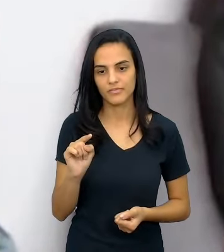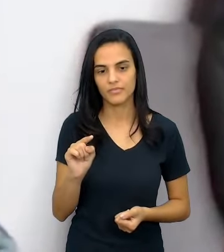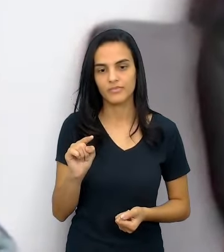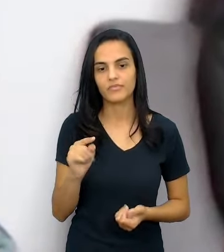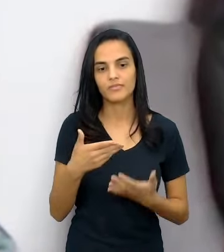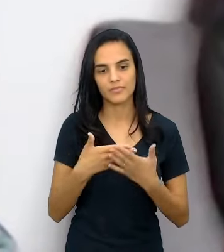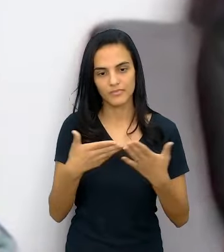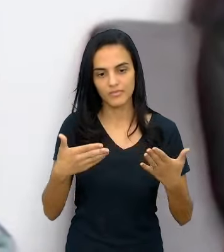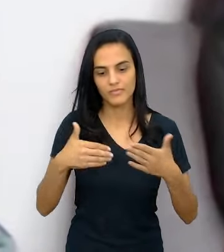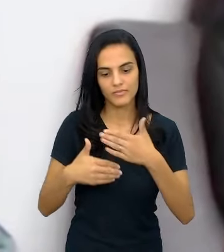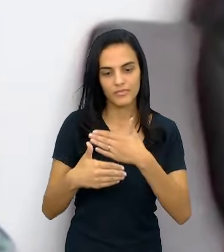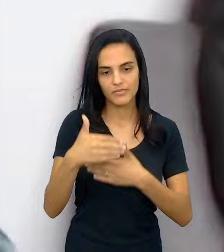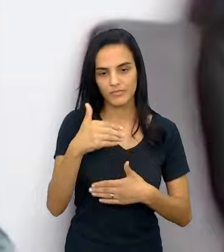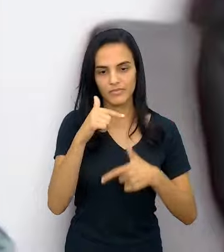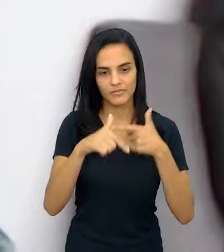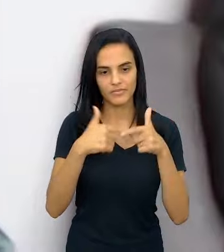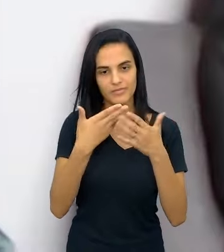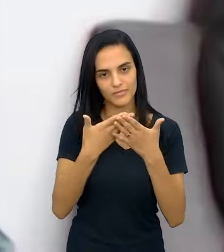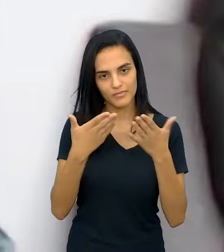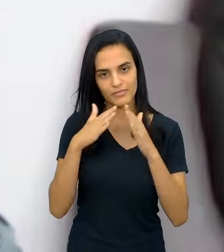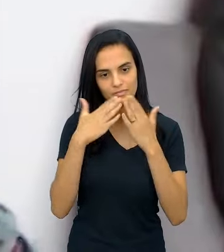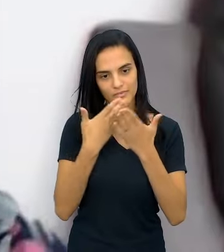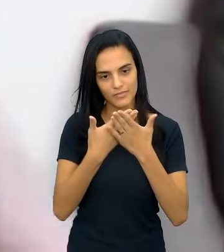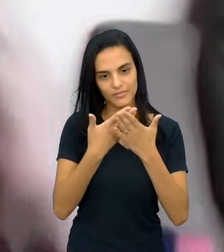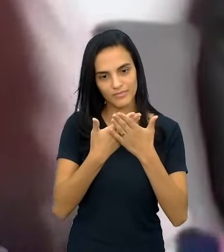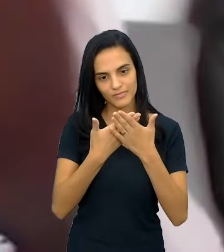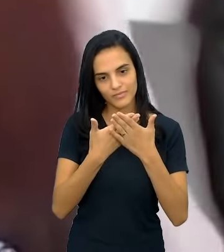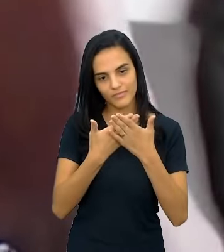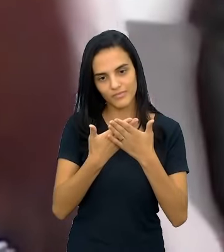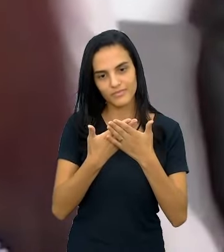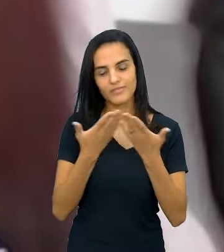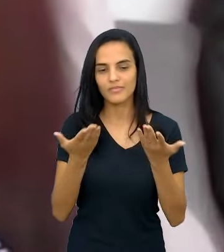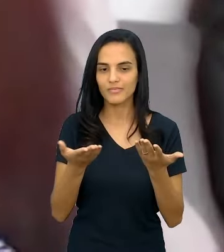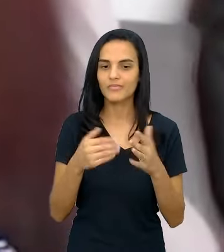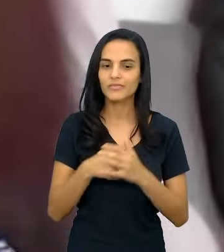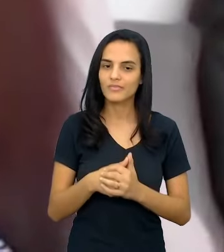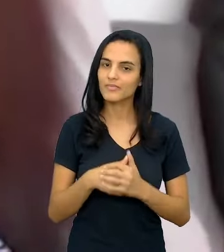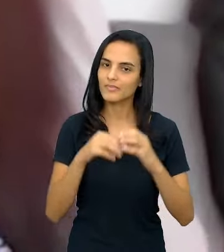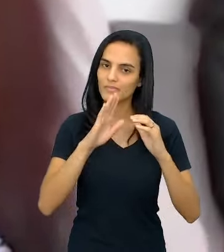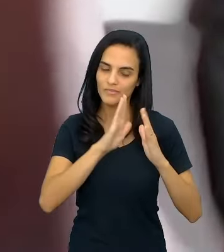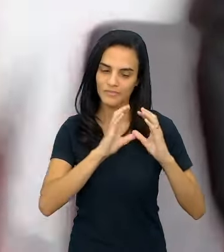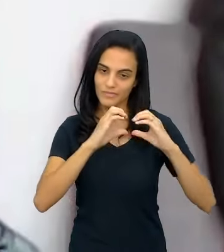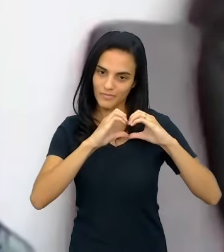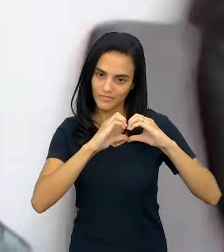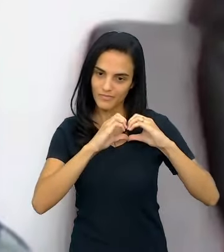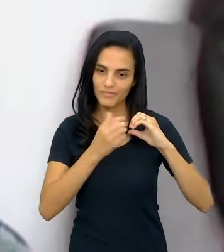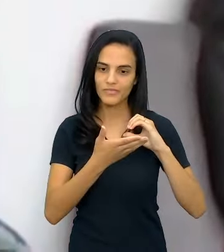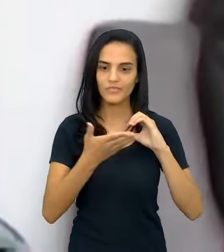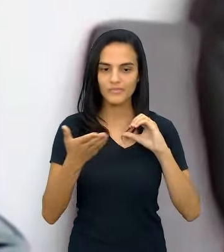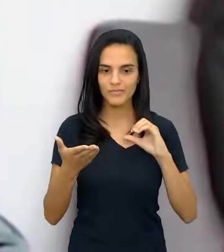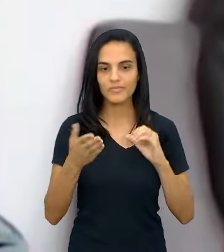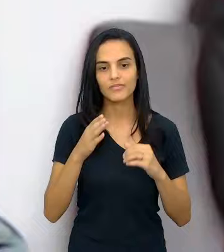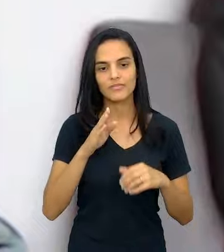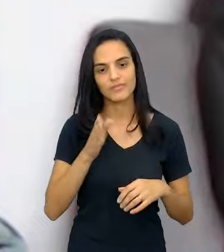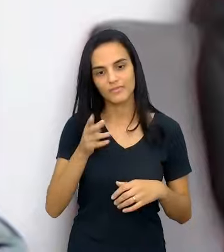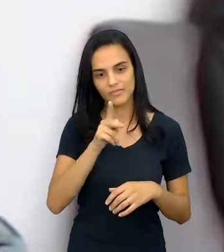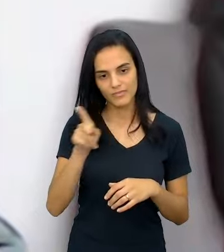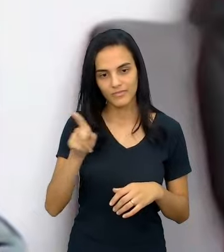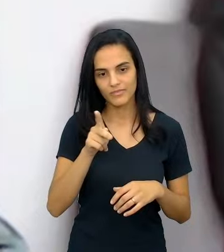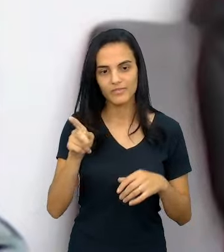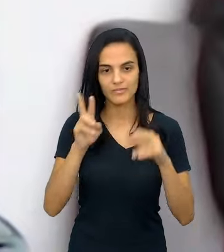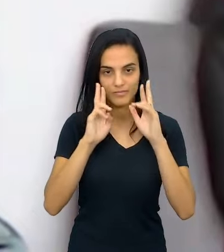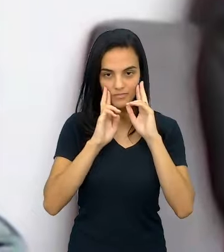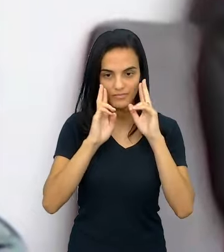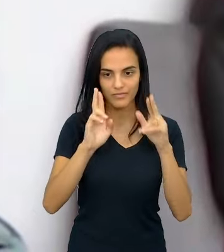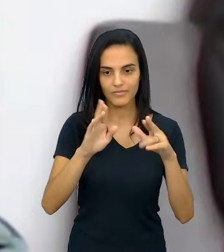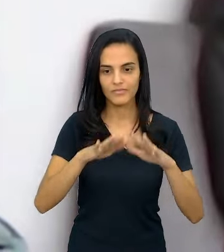darem prosseguimento ao trabalho de vocês na escola. Como eu sempre falo, o meu coração sempre com o professor, o meu respeito